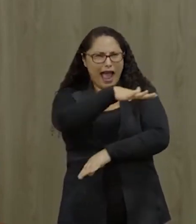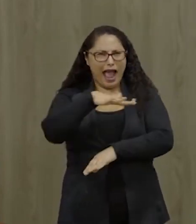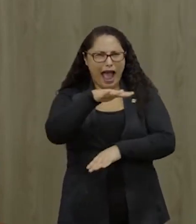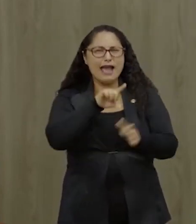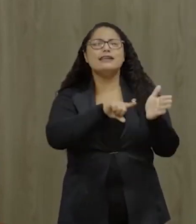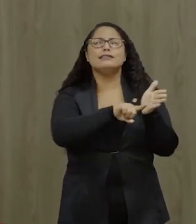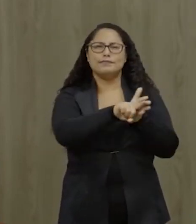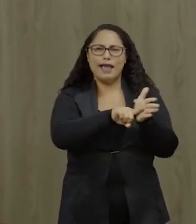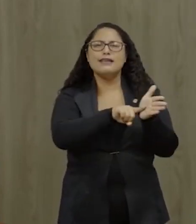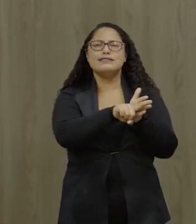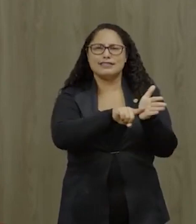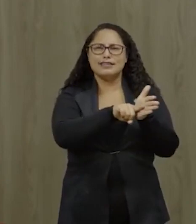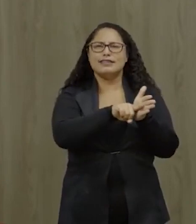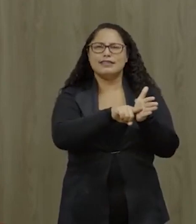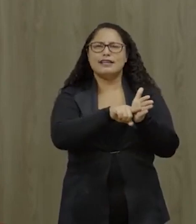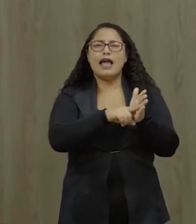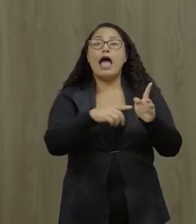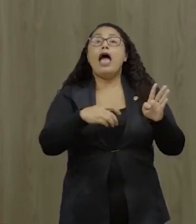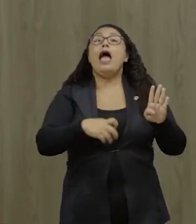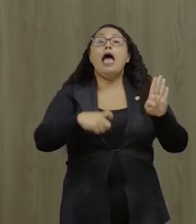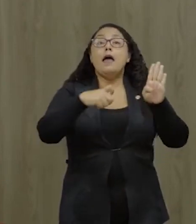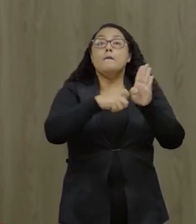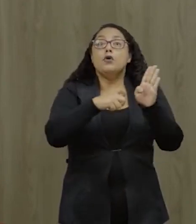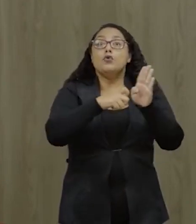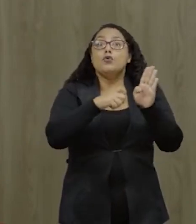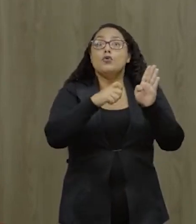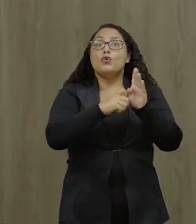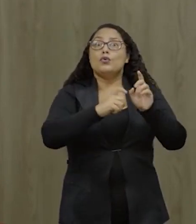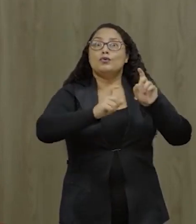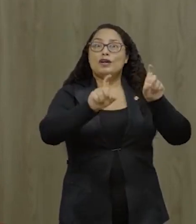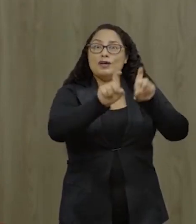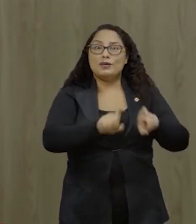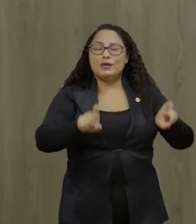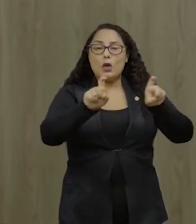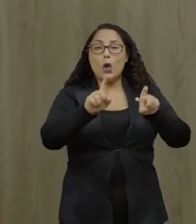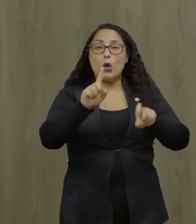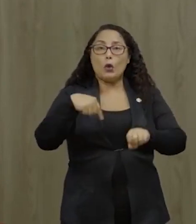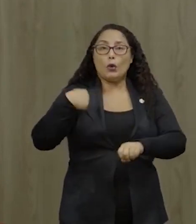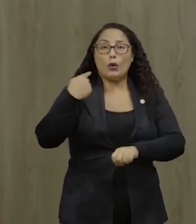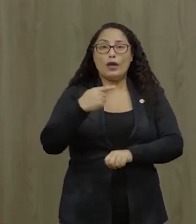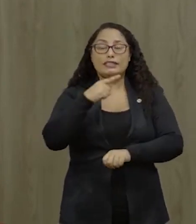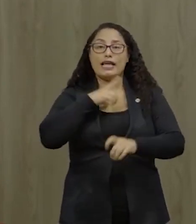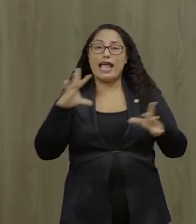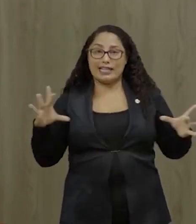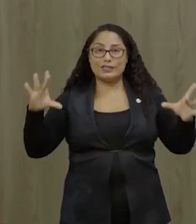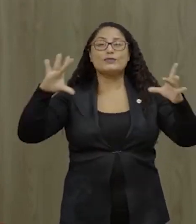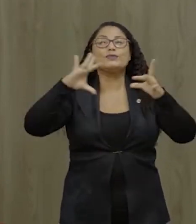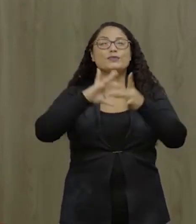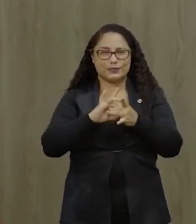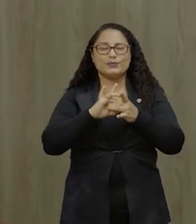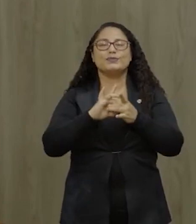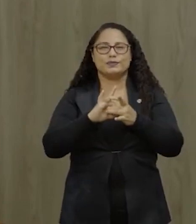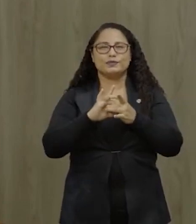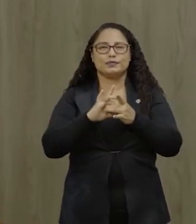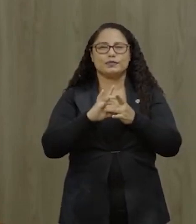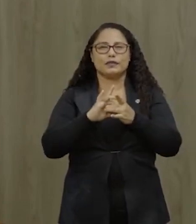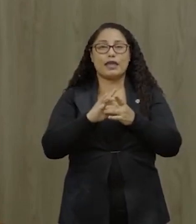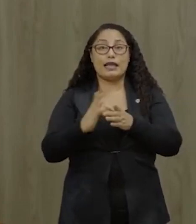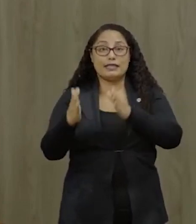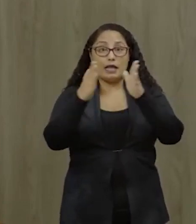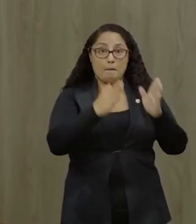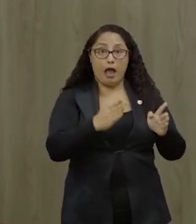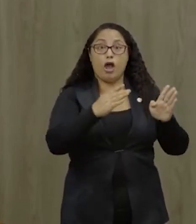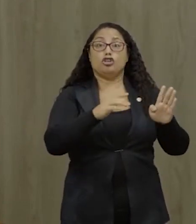de pesquisa é bioinformática. De alguma forma, a gente tem essa conexão entre essa